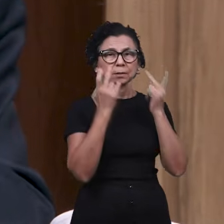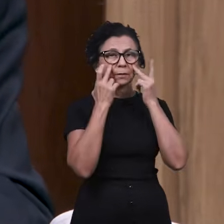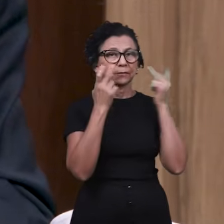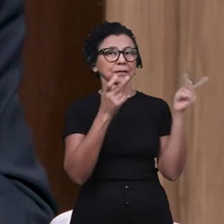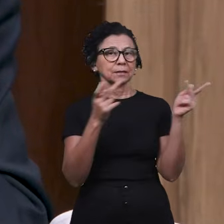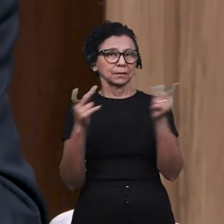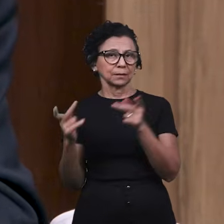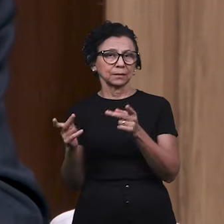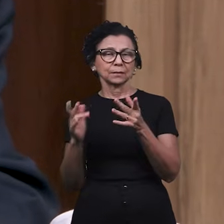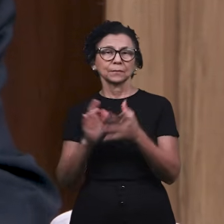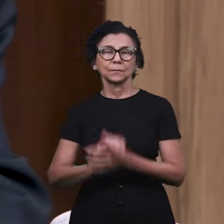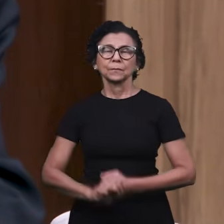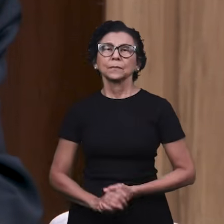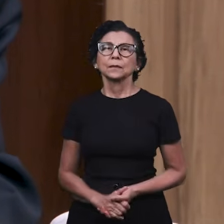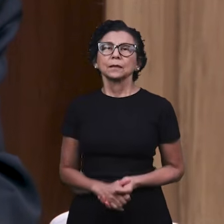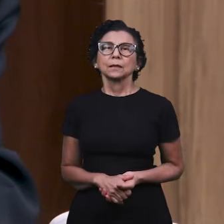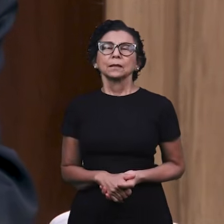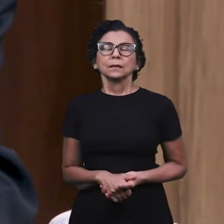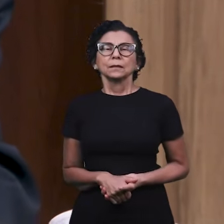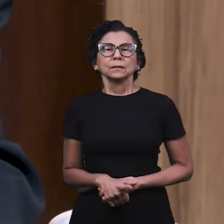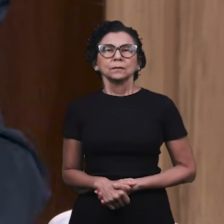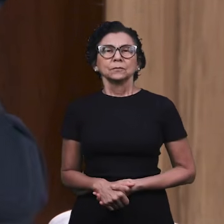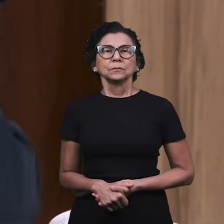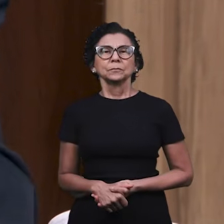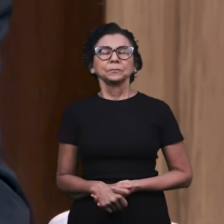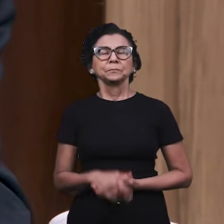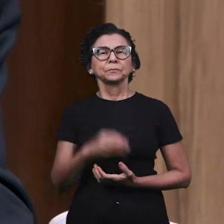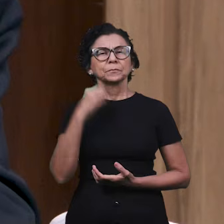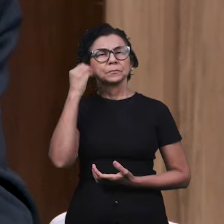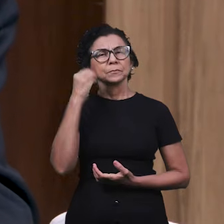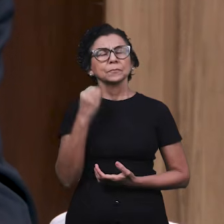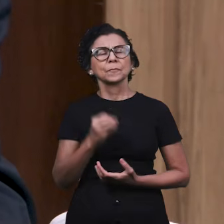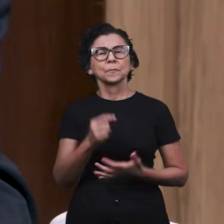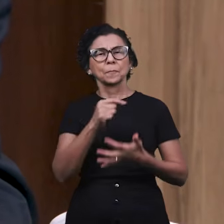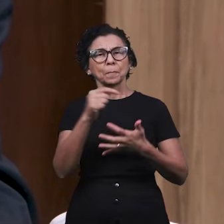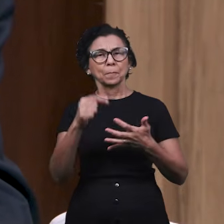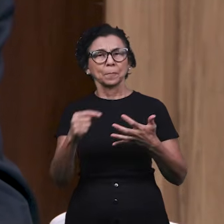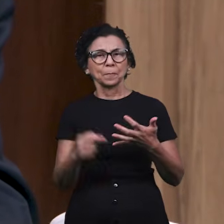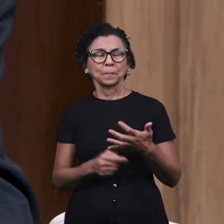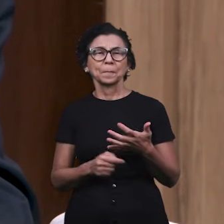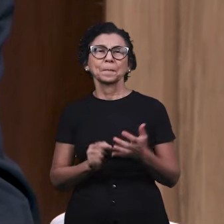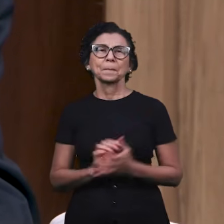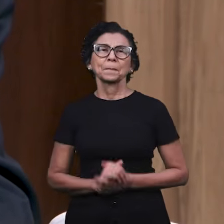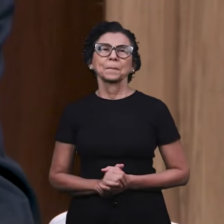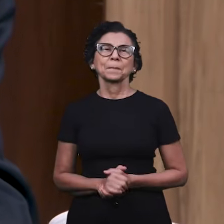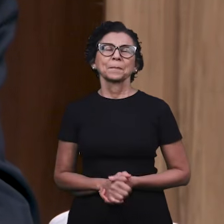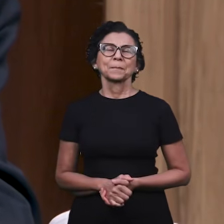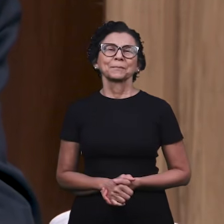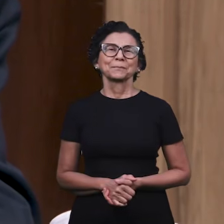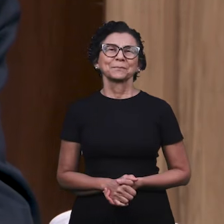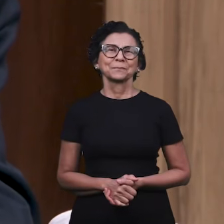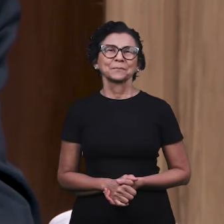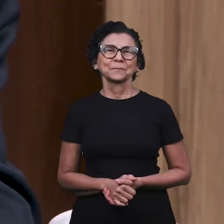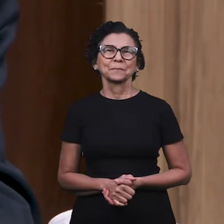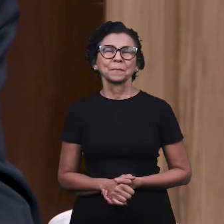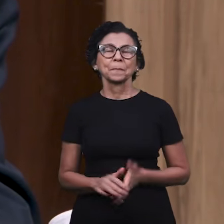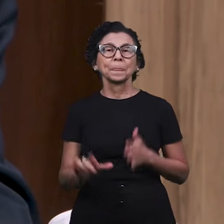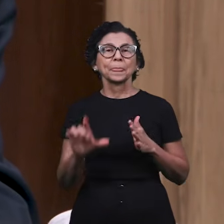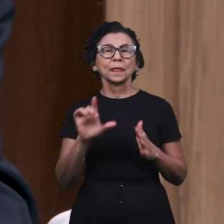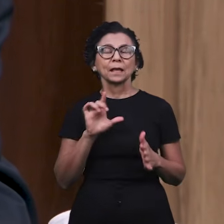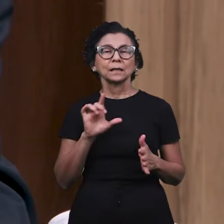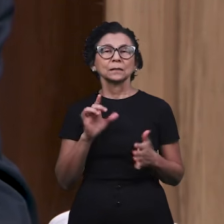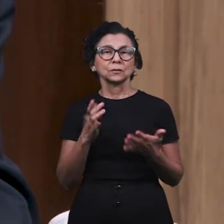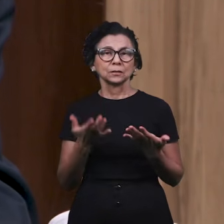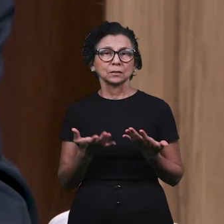hoje passar algumas experiências, principalmente com relação a alguns pontos especiais. Mas antes, gostaríamos de que fosse